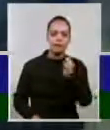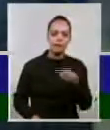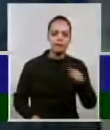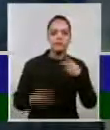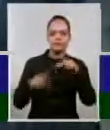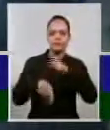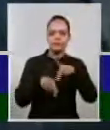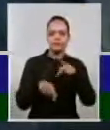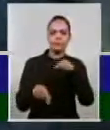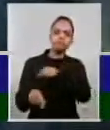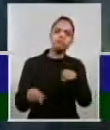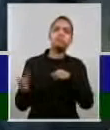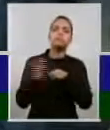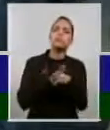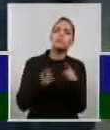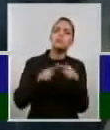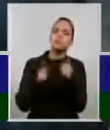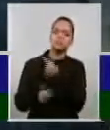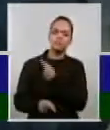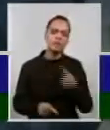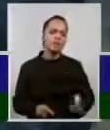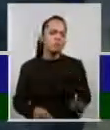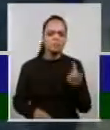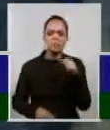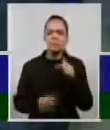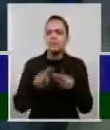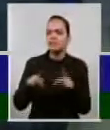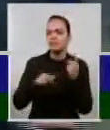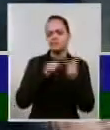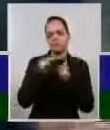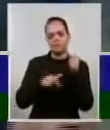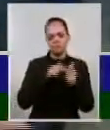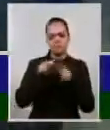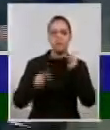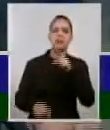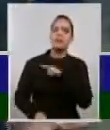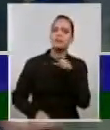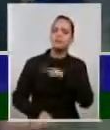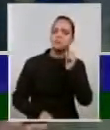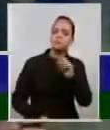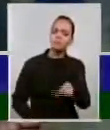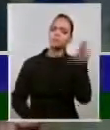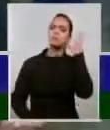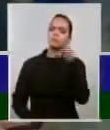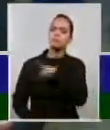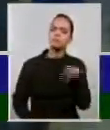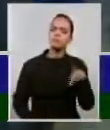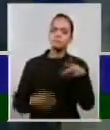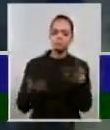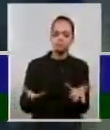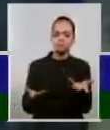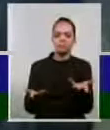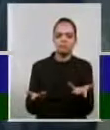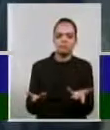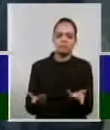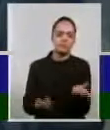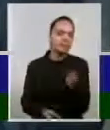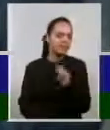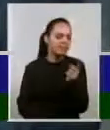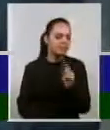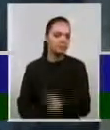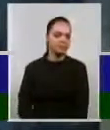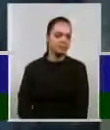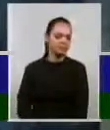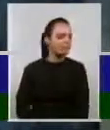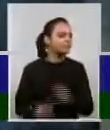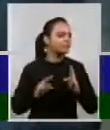vocês perguntam, mas o governador não tem esse papel? Quem tem é os candidatos a presidente da República? Não,